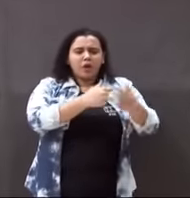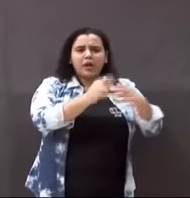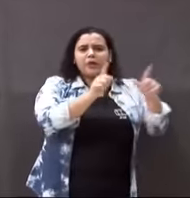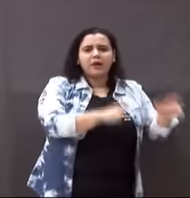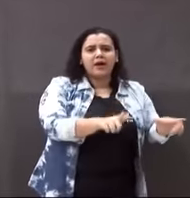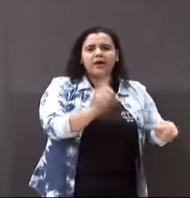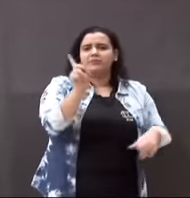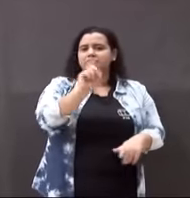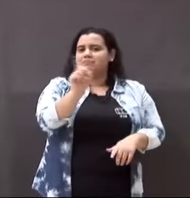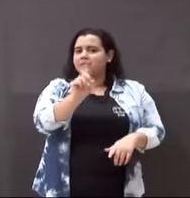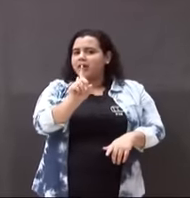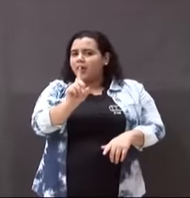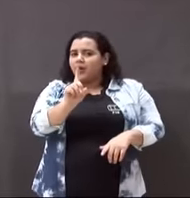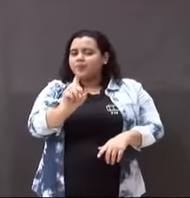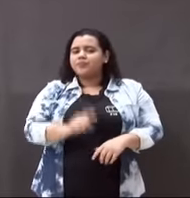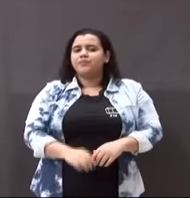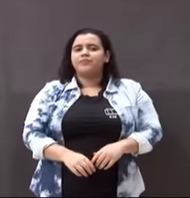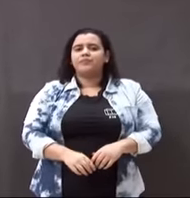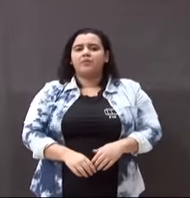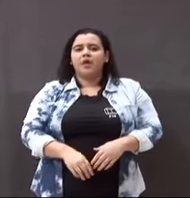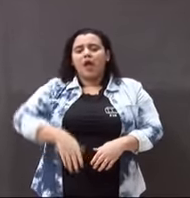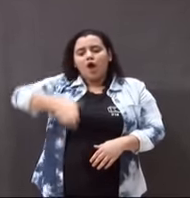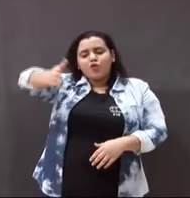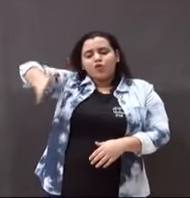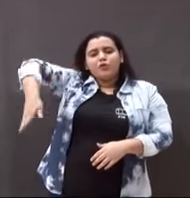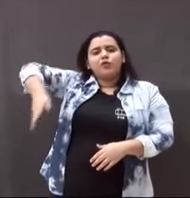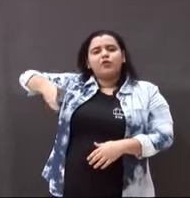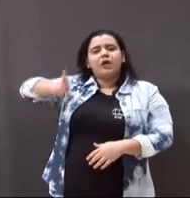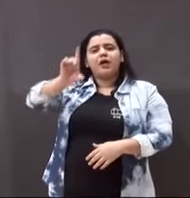endereço certo. Tem lugar certo.